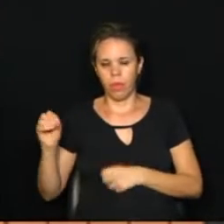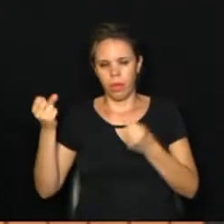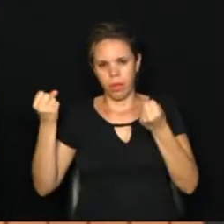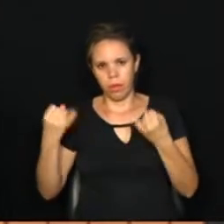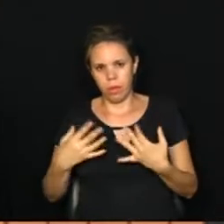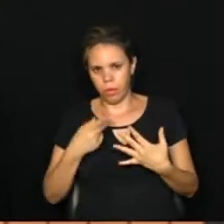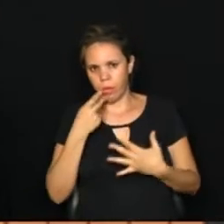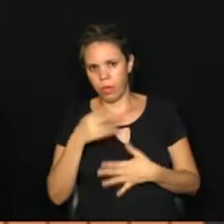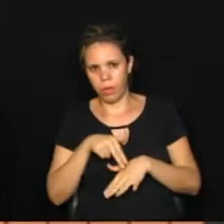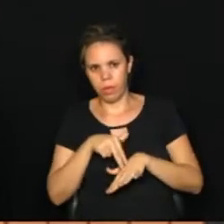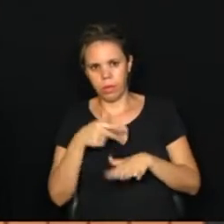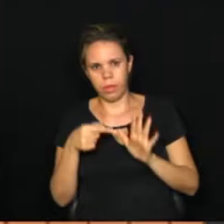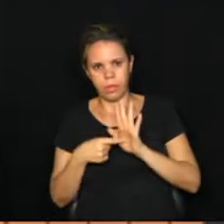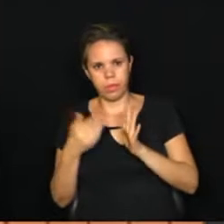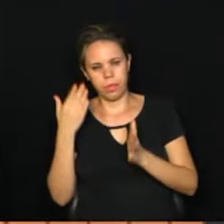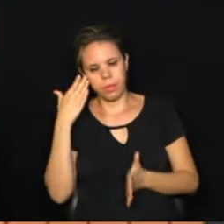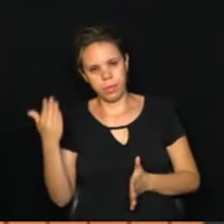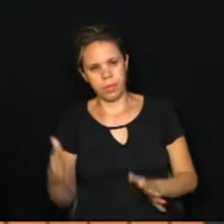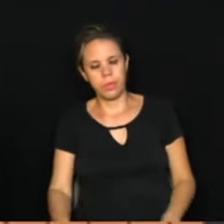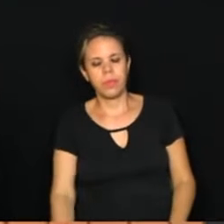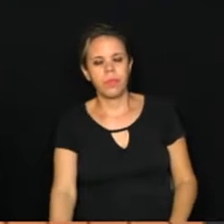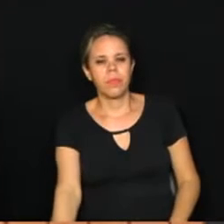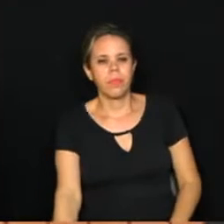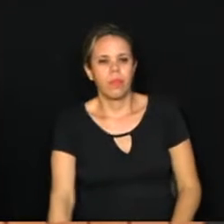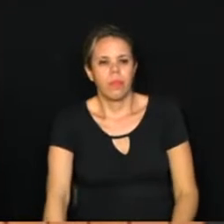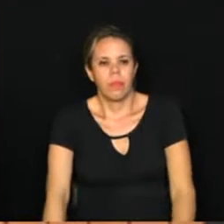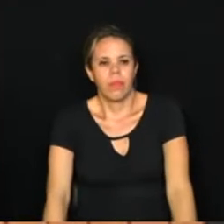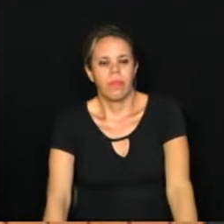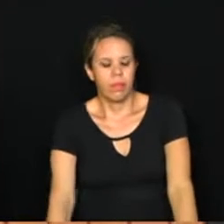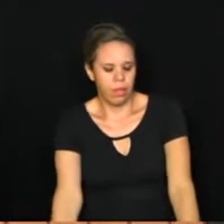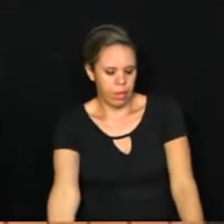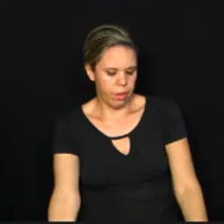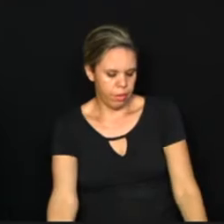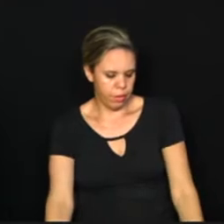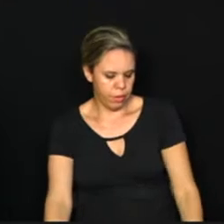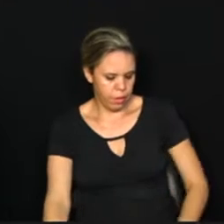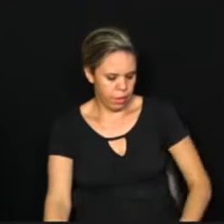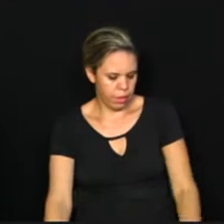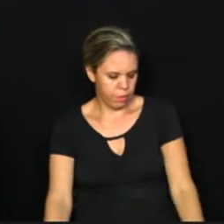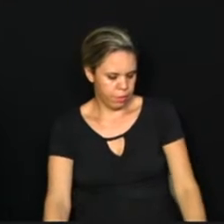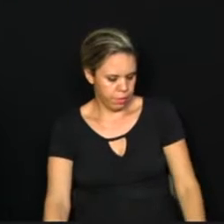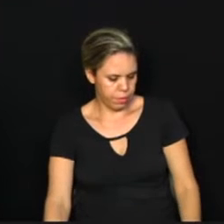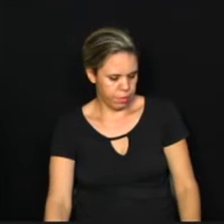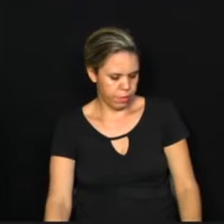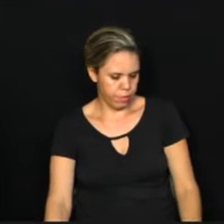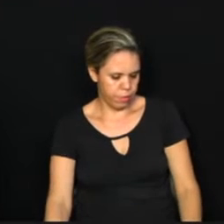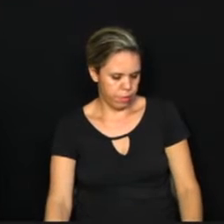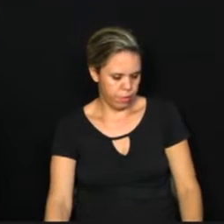fazer a sua apresentação. Obrigado, Flávio.